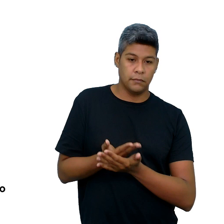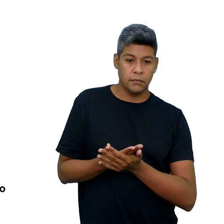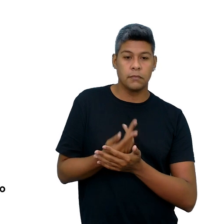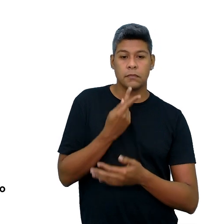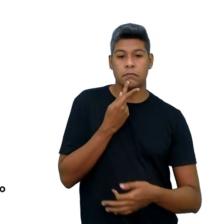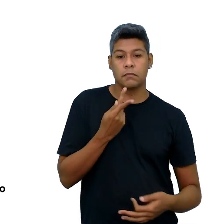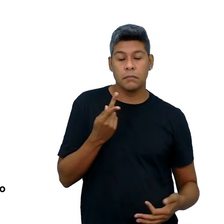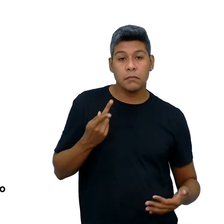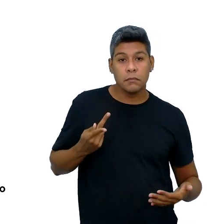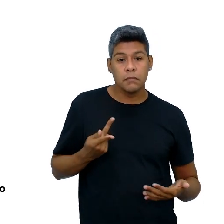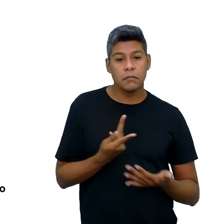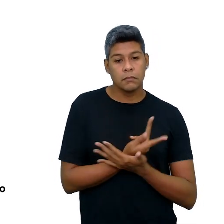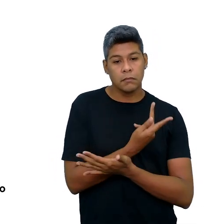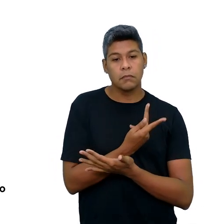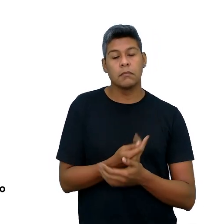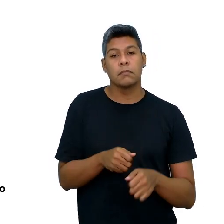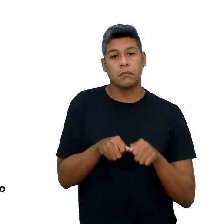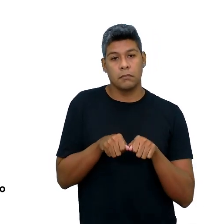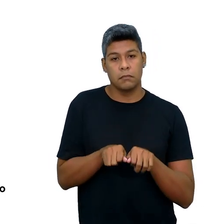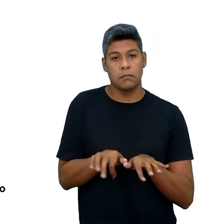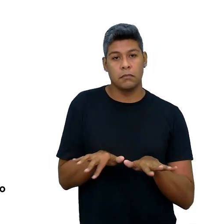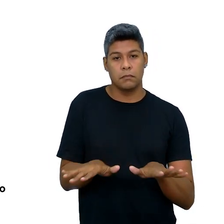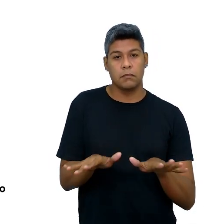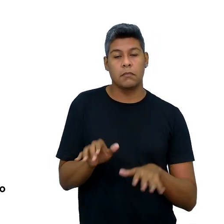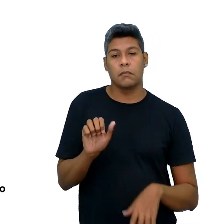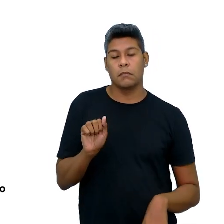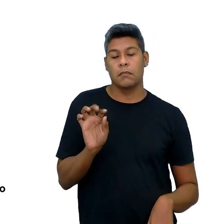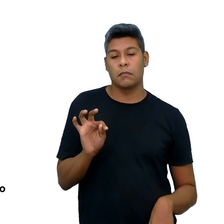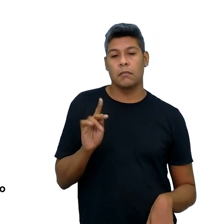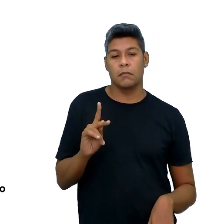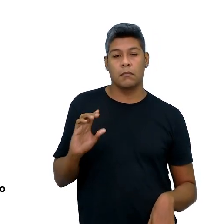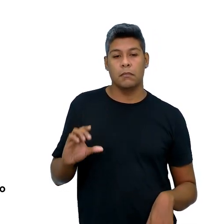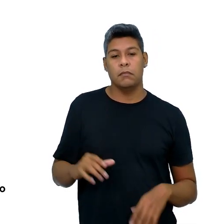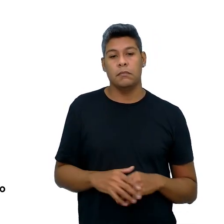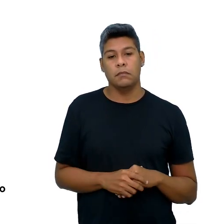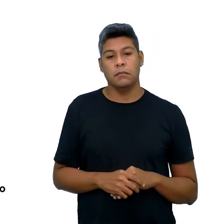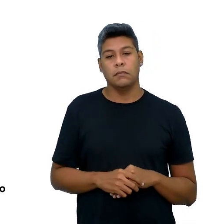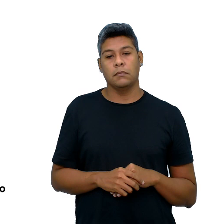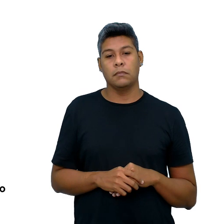fomentar as ações de desdobramento na ATPC.